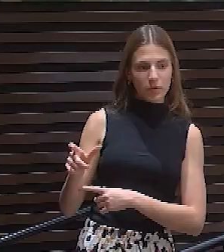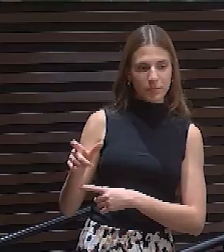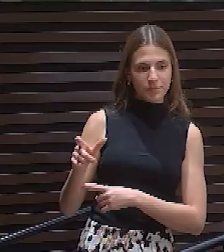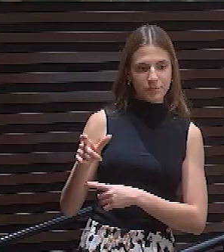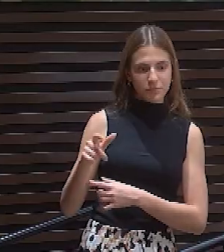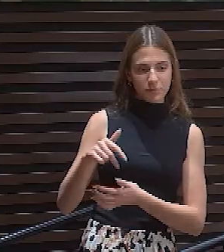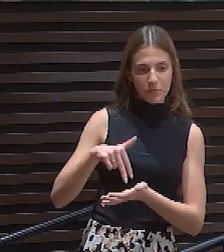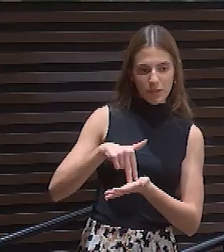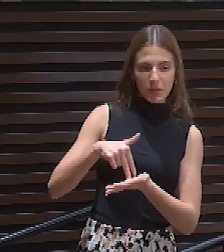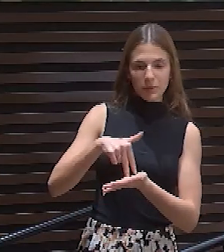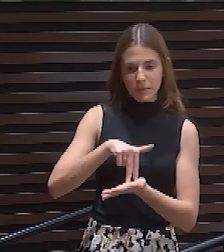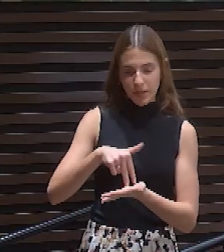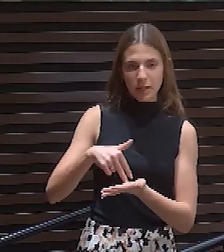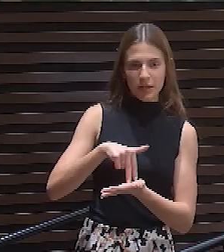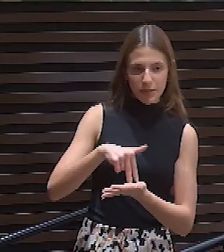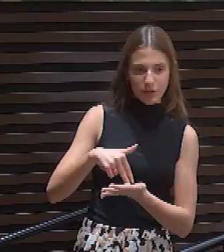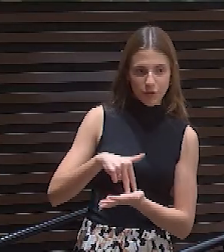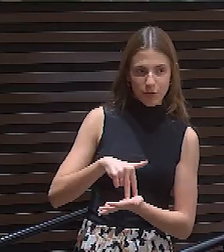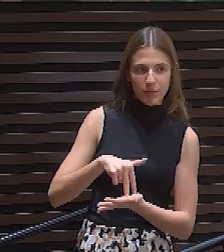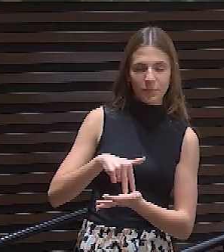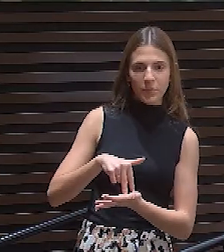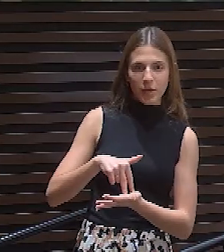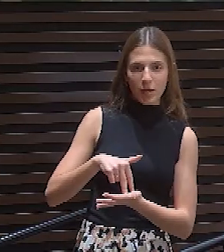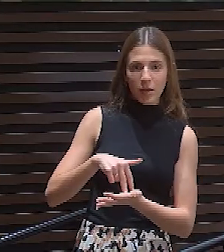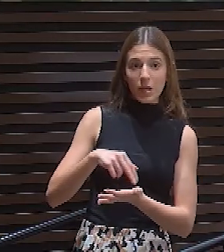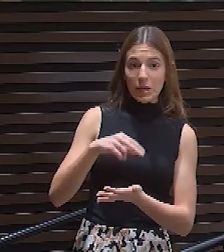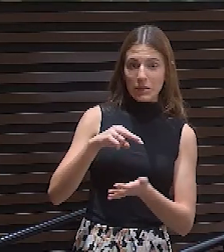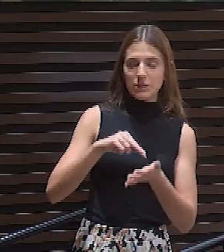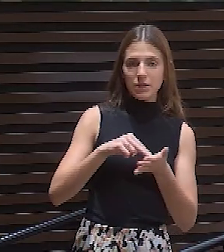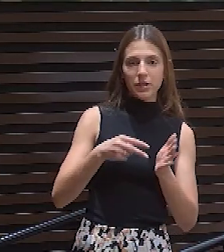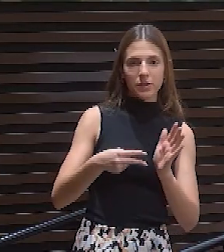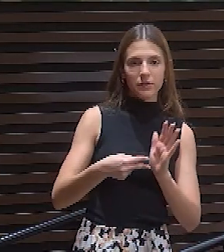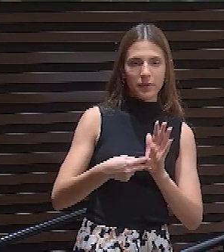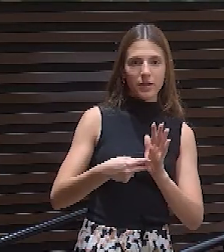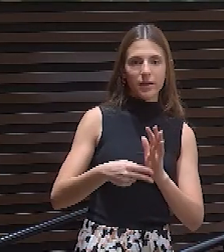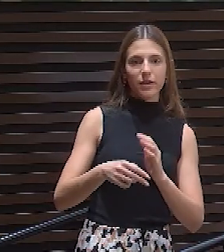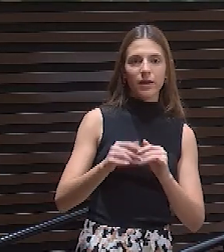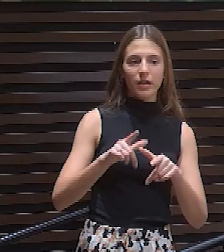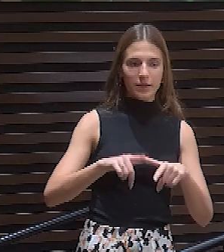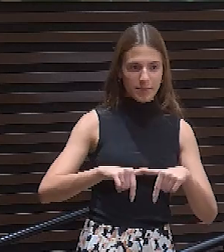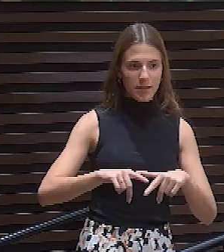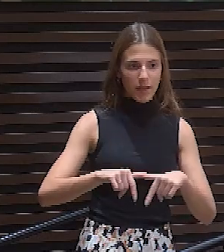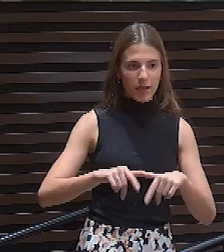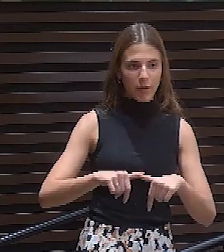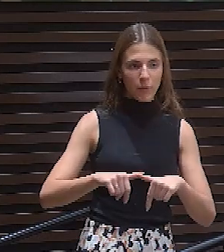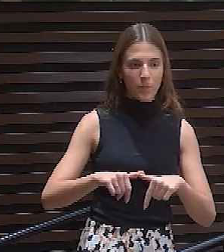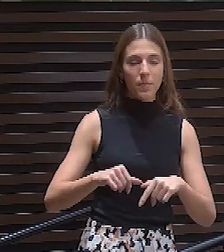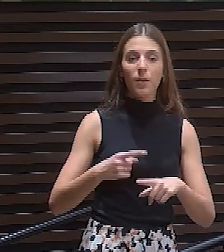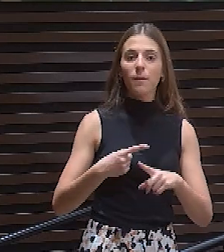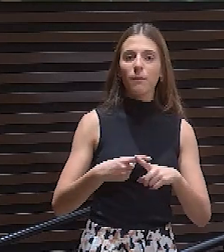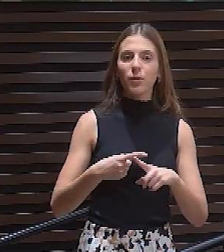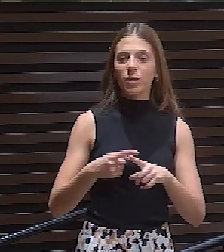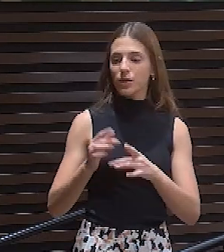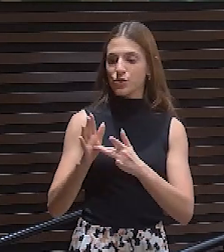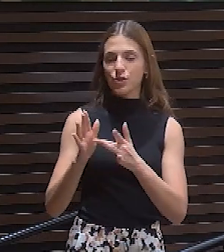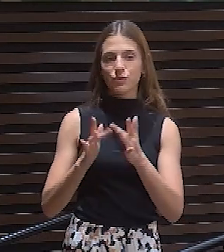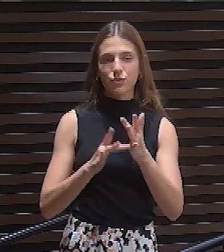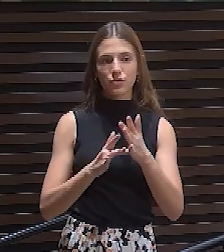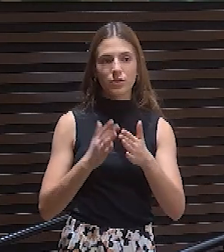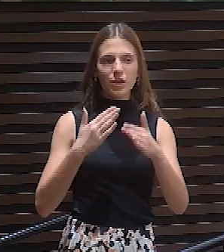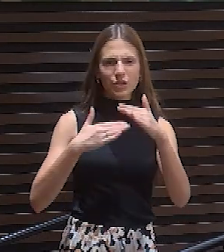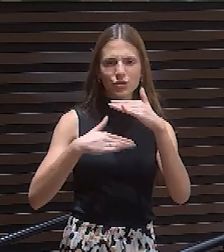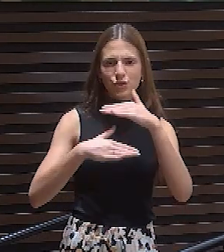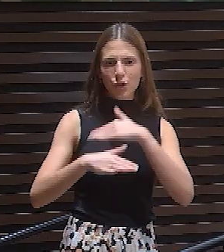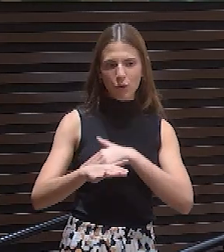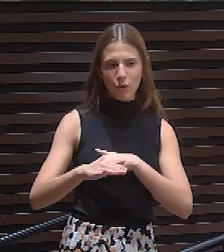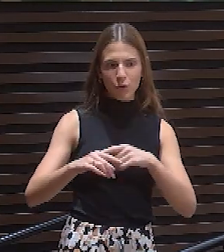tanque de Betesda é uma figura de Israel. Jesus chegou naquele